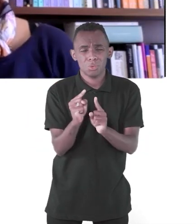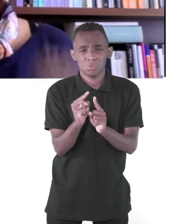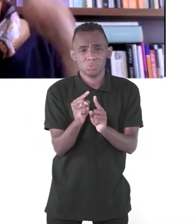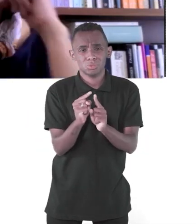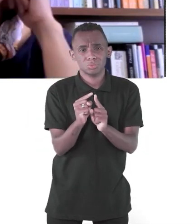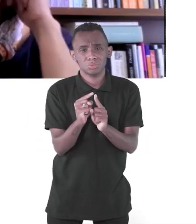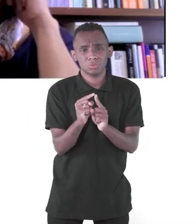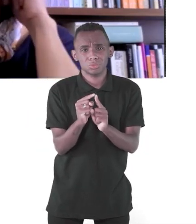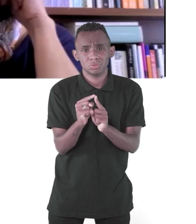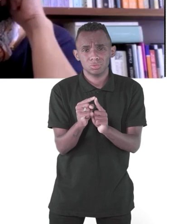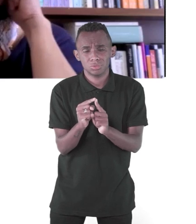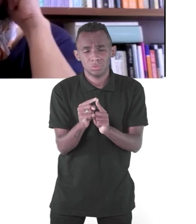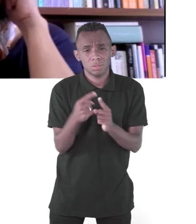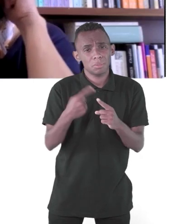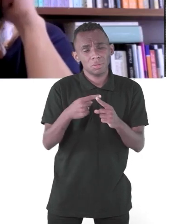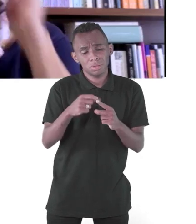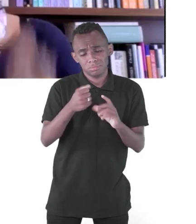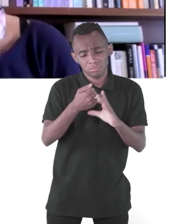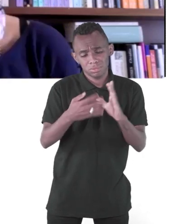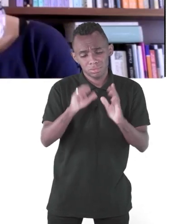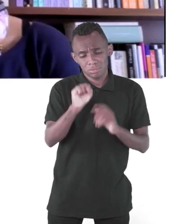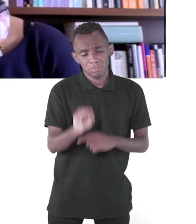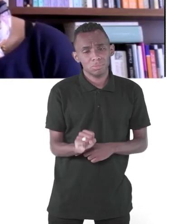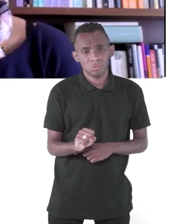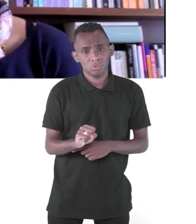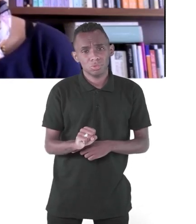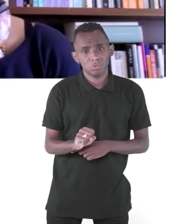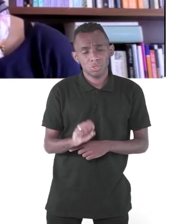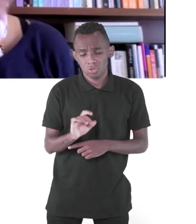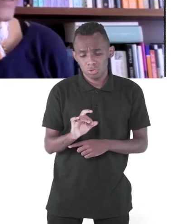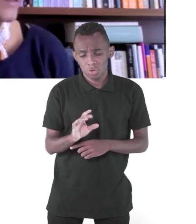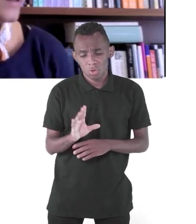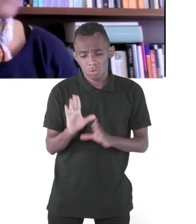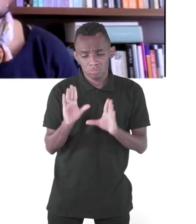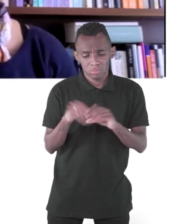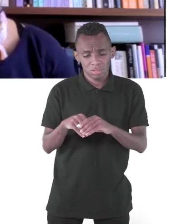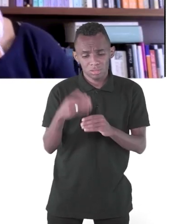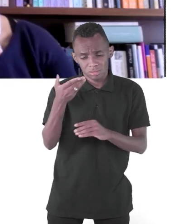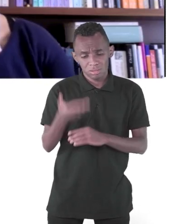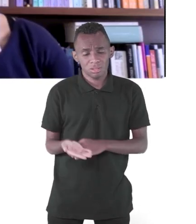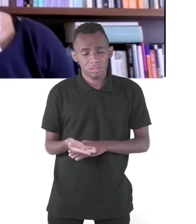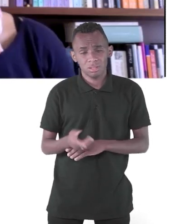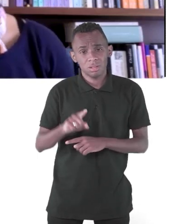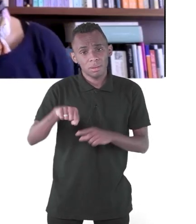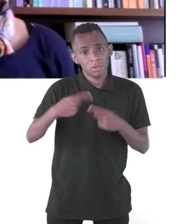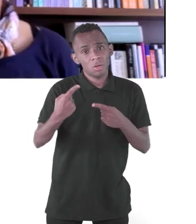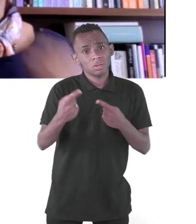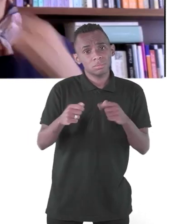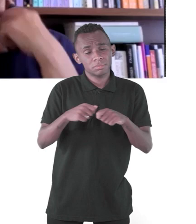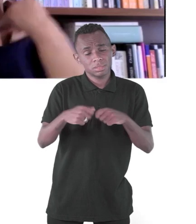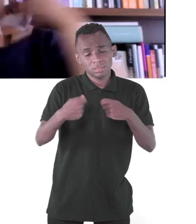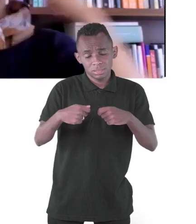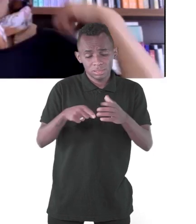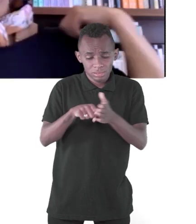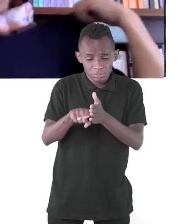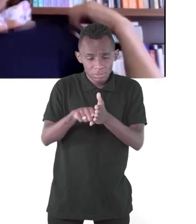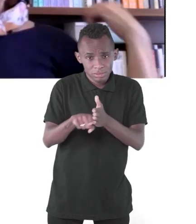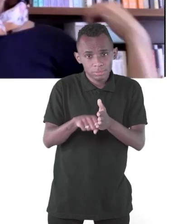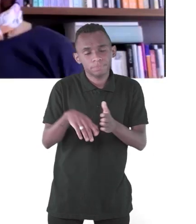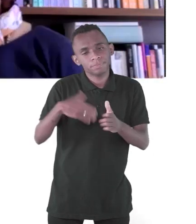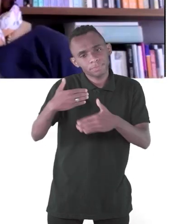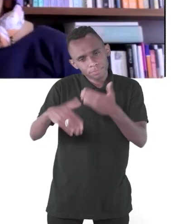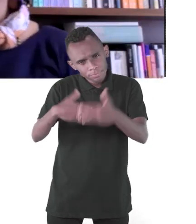que tem coisa que fica lá, viu? Fica lá, roda pouco, a gente tem que pesquisar para descobrir. É isso.